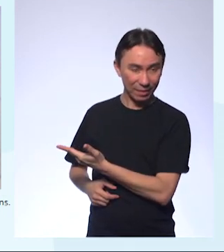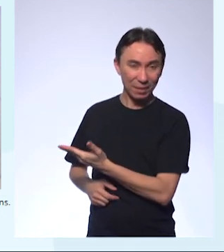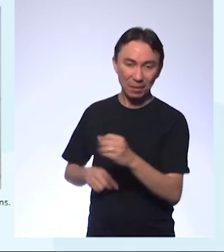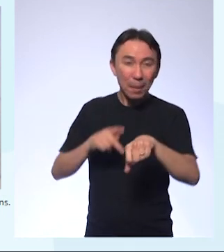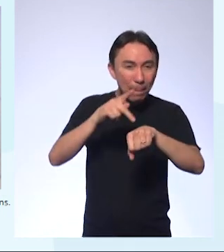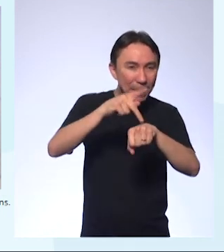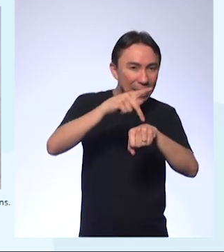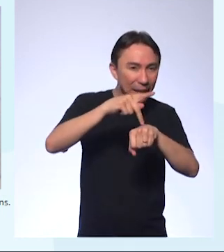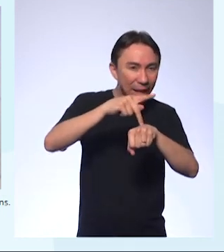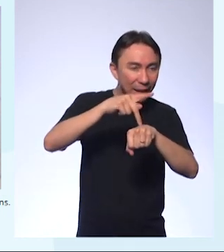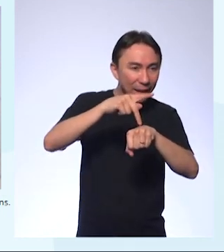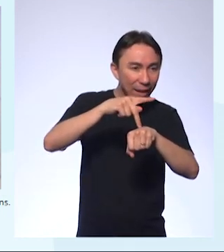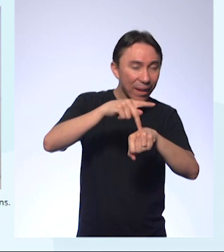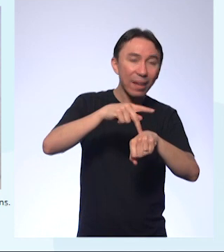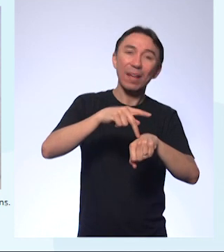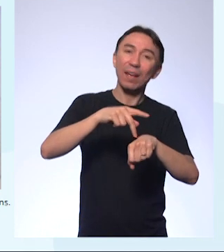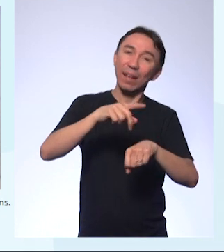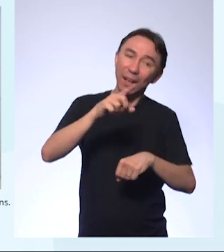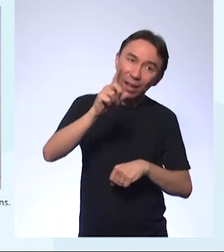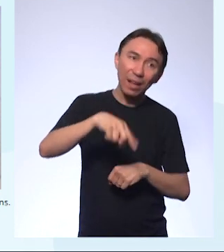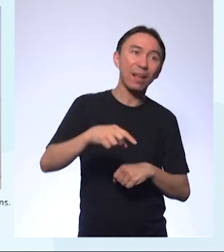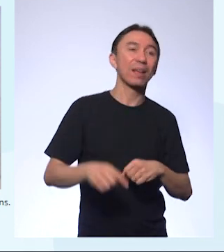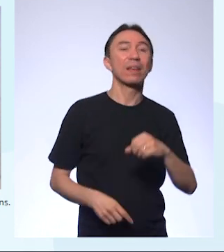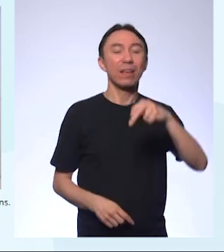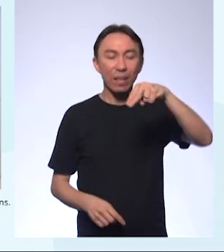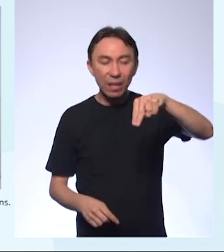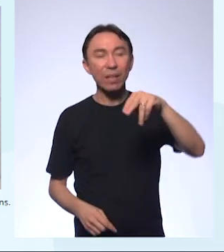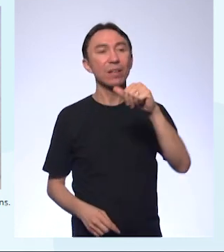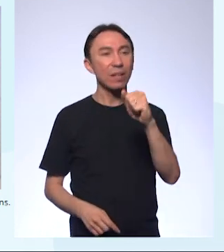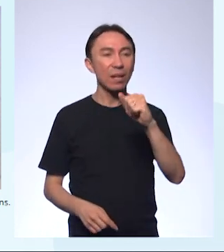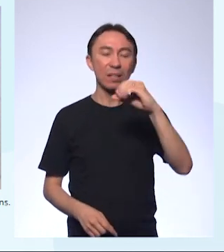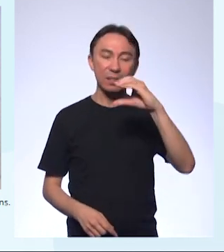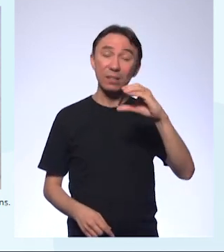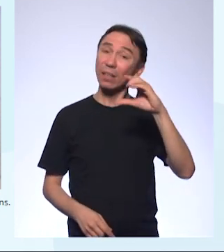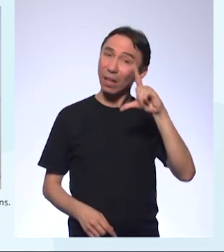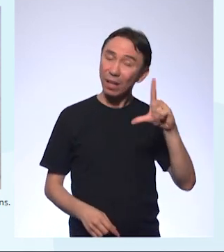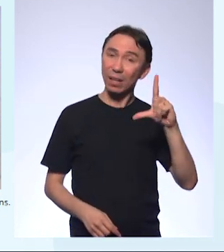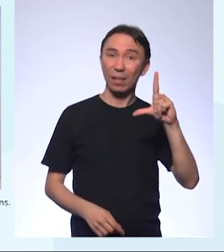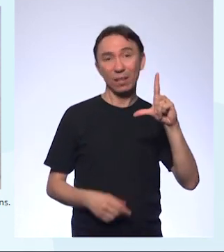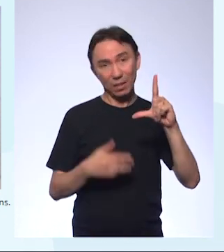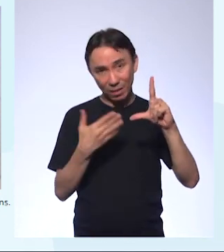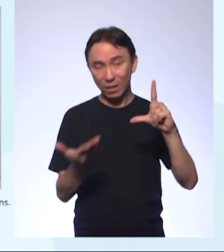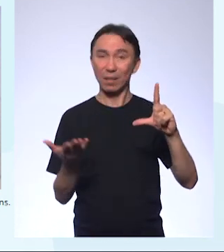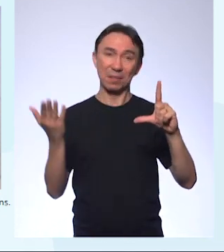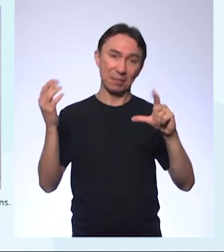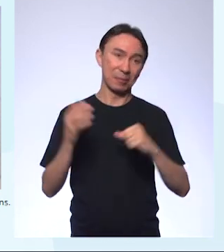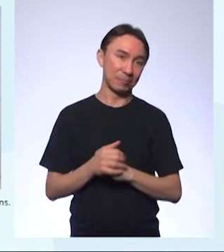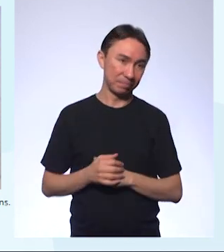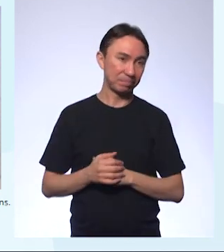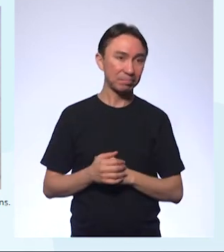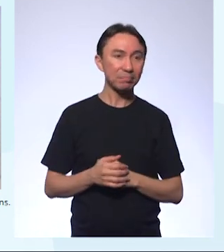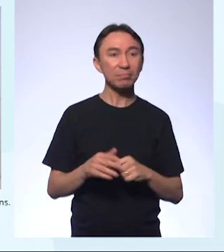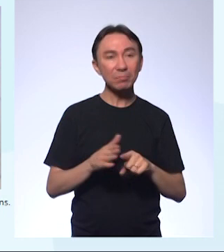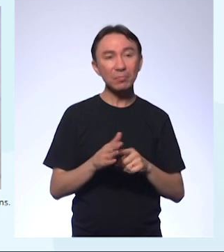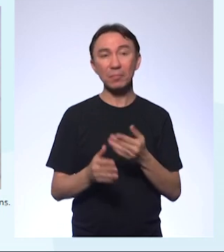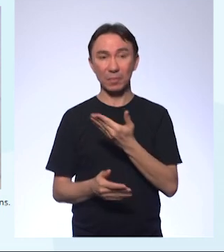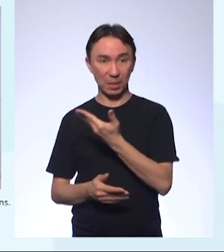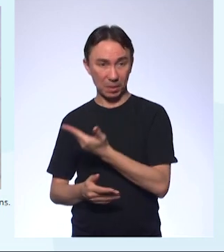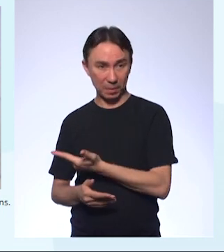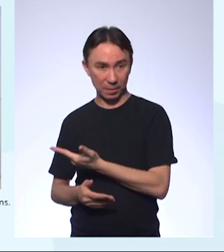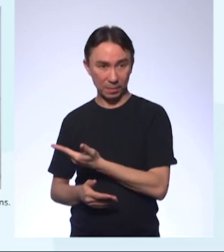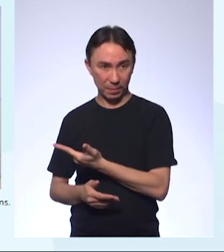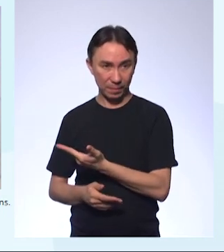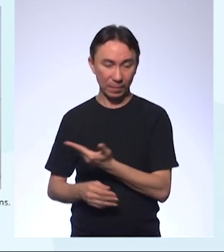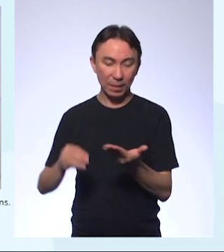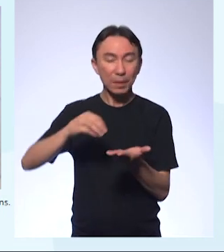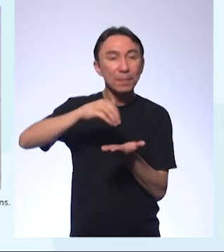pedrinha que é formada por NaCl, por um cristal, né, os cristais de cloreto de sódio. E do nosso lado direito, o sal